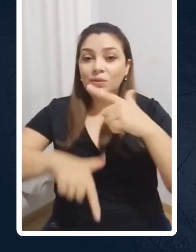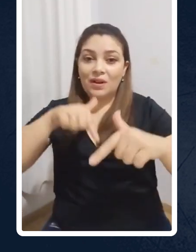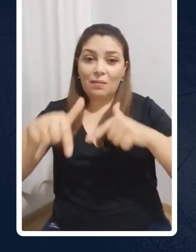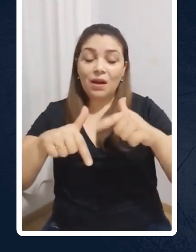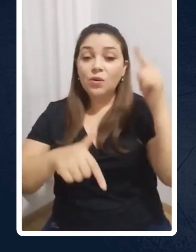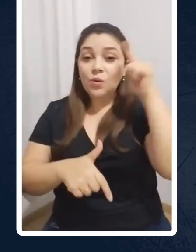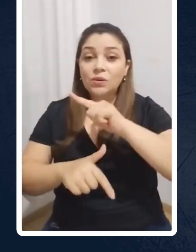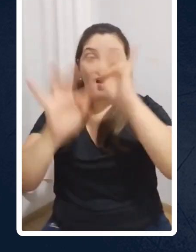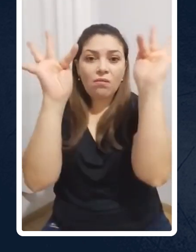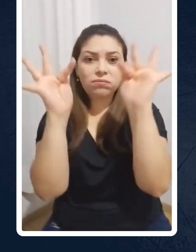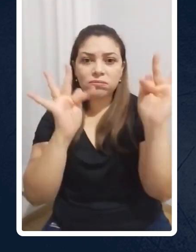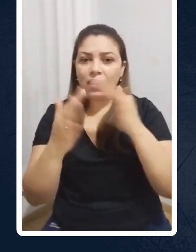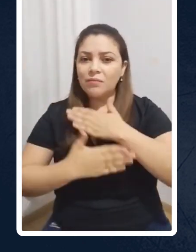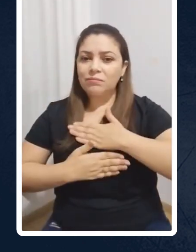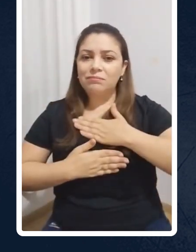satisfação.